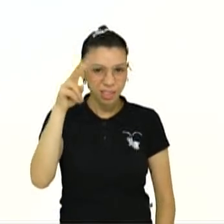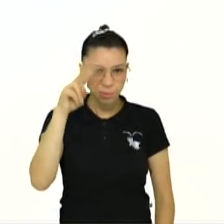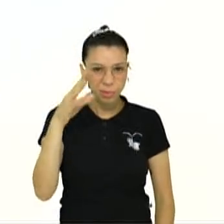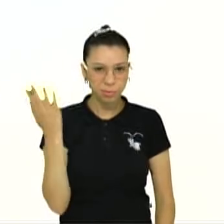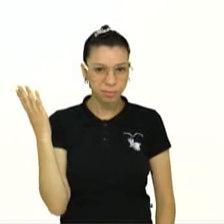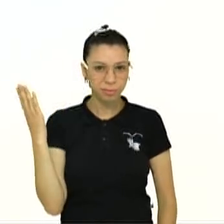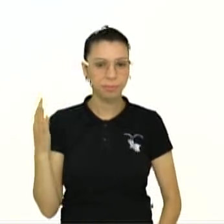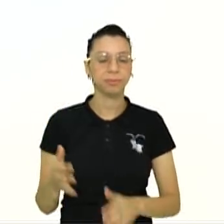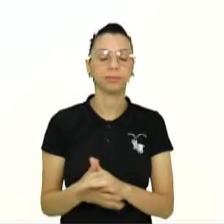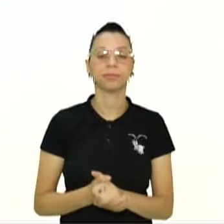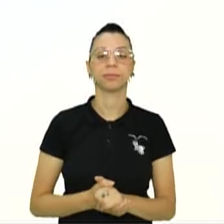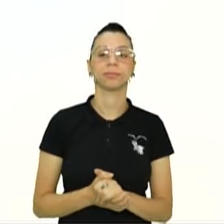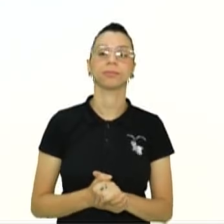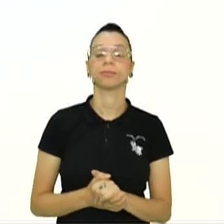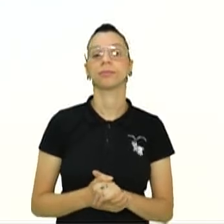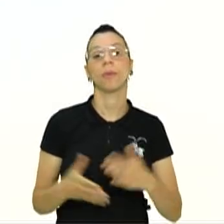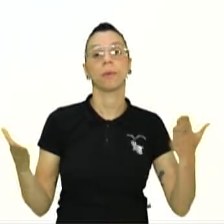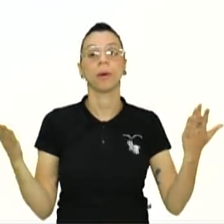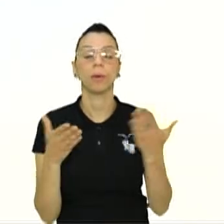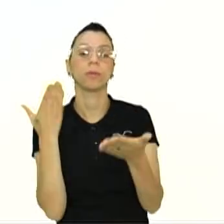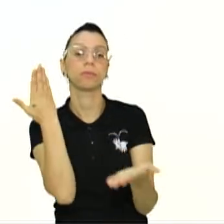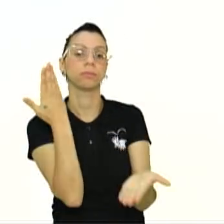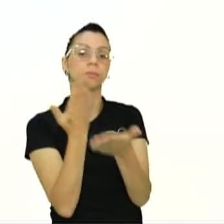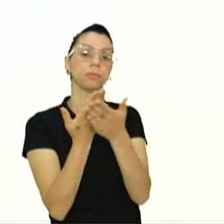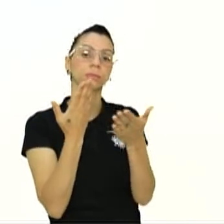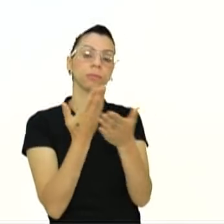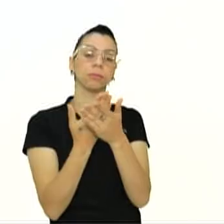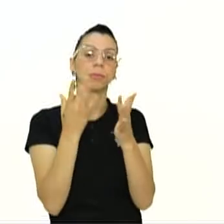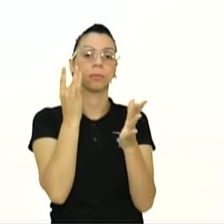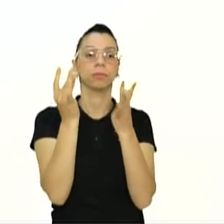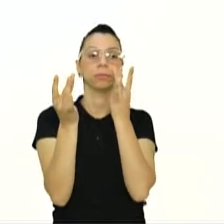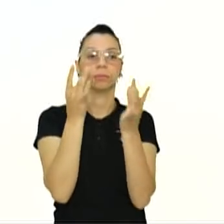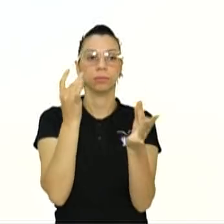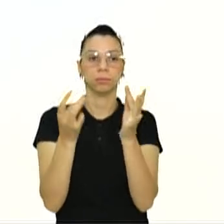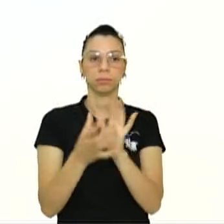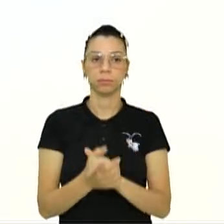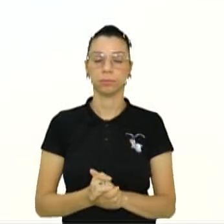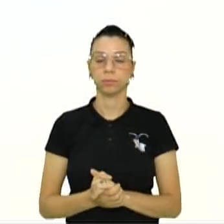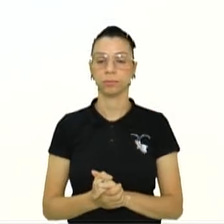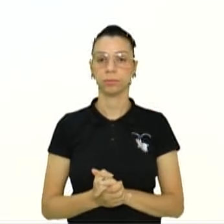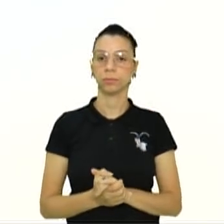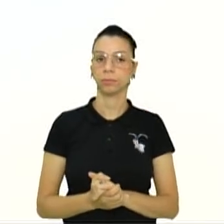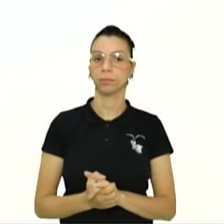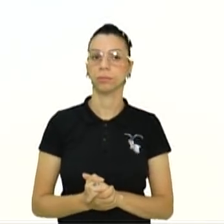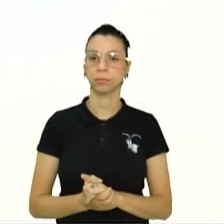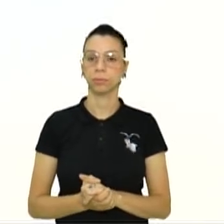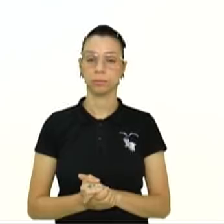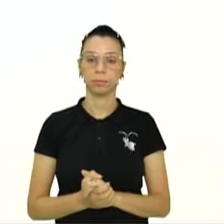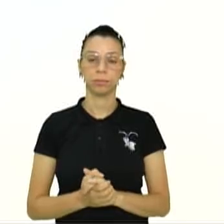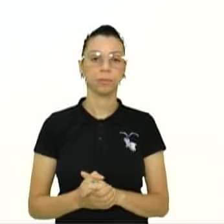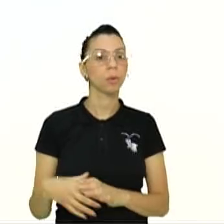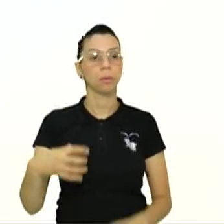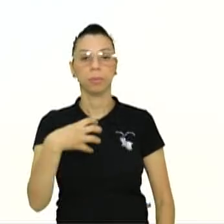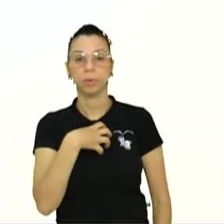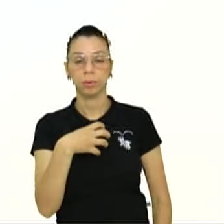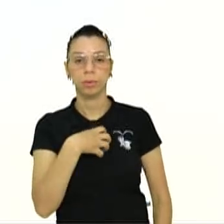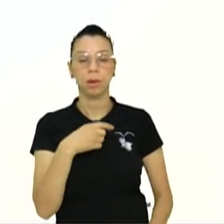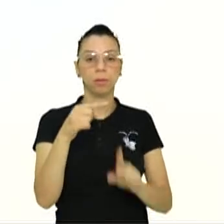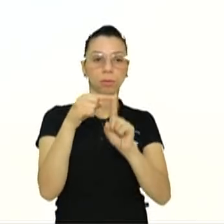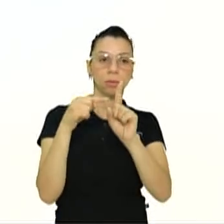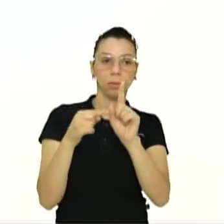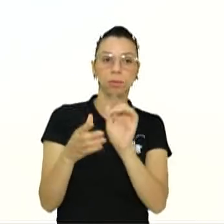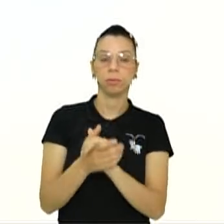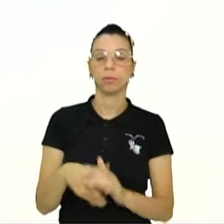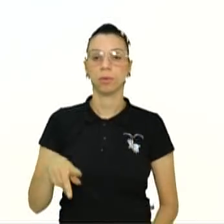pouquinho? Então agora nós vamos estudar sobre o teatro. Sobre os estilos. Kabuki